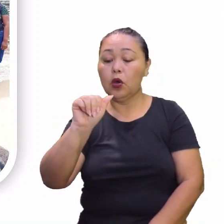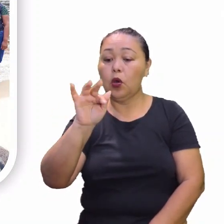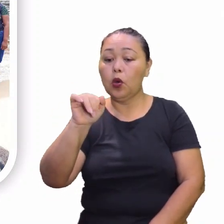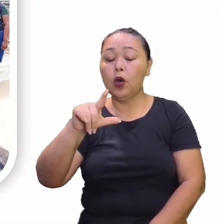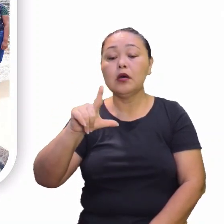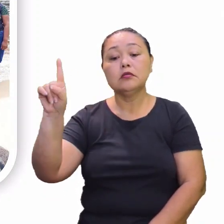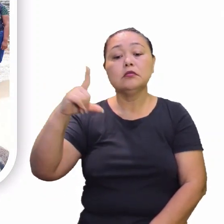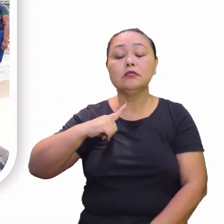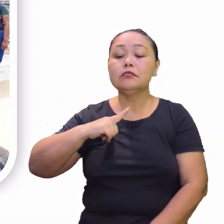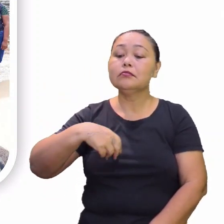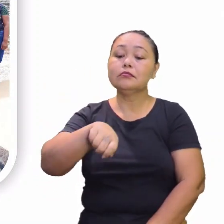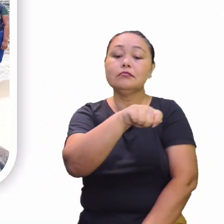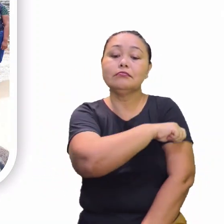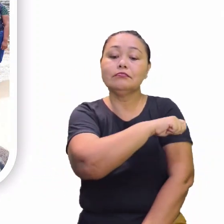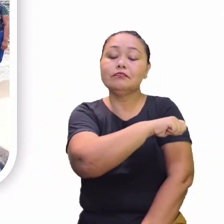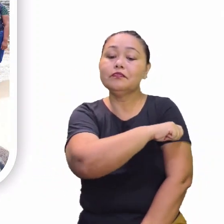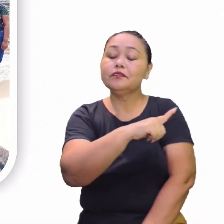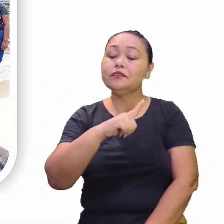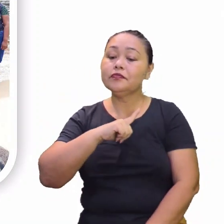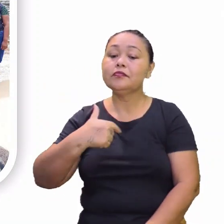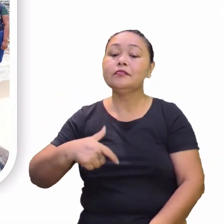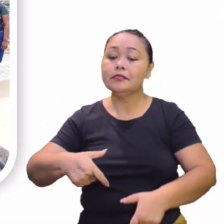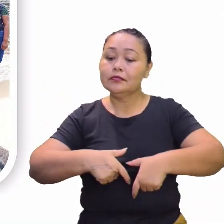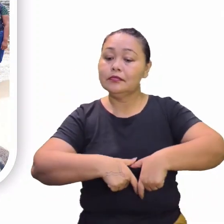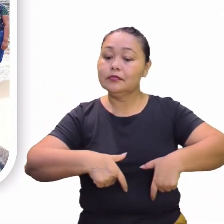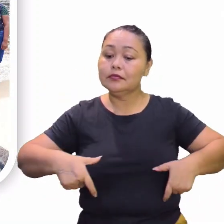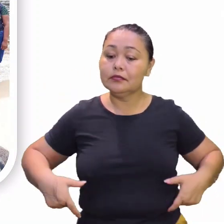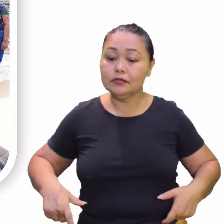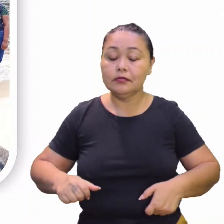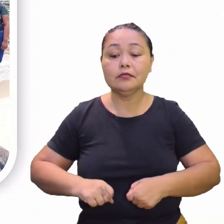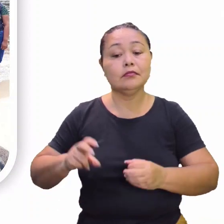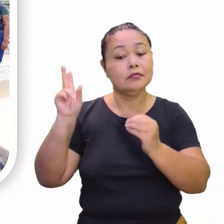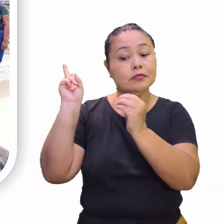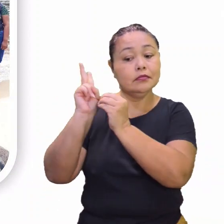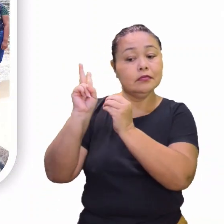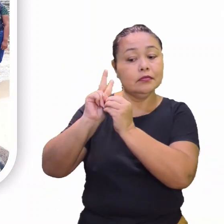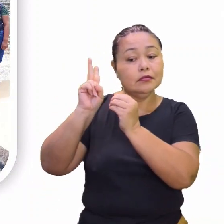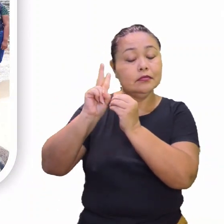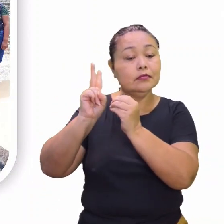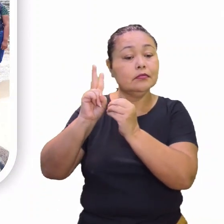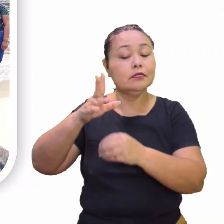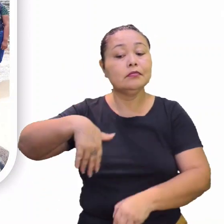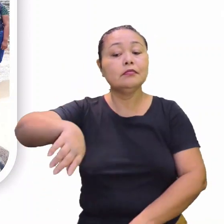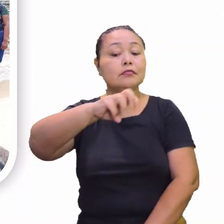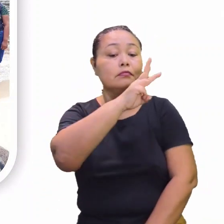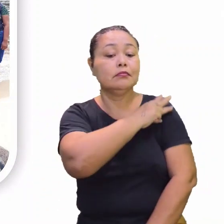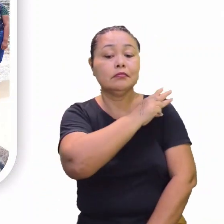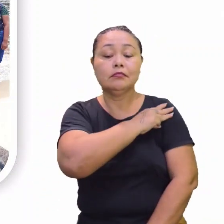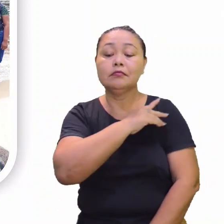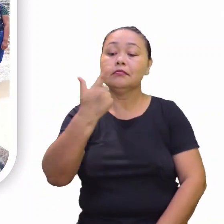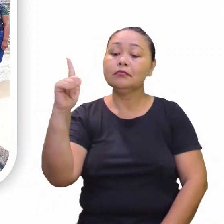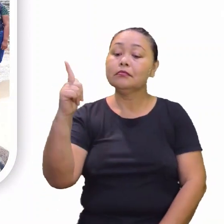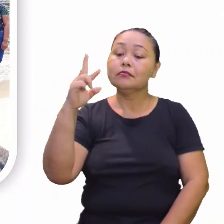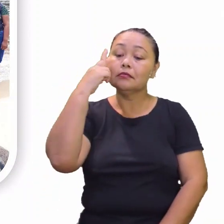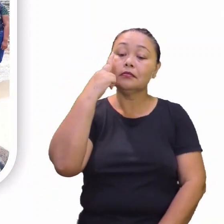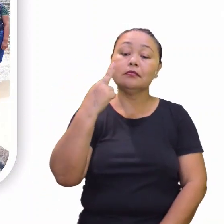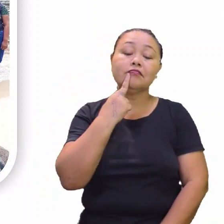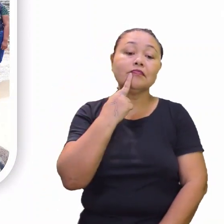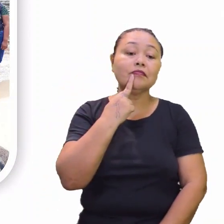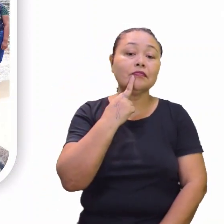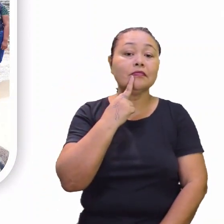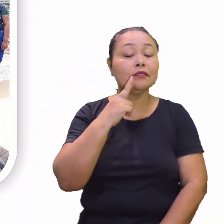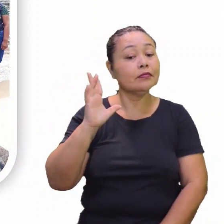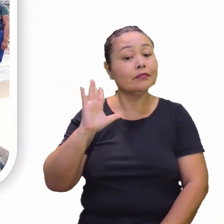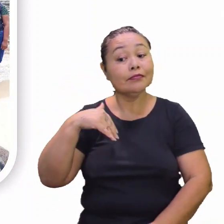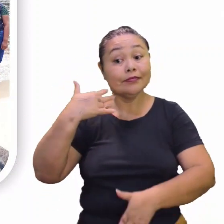alunos aí formando em 2021. Cinta larga. Exatamente. Então, galera, do terceirão de Geografia de